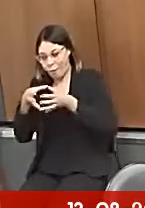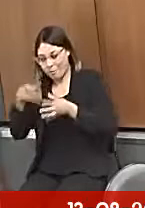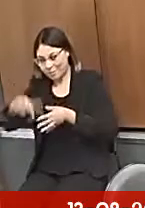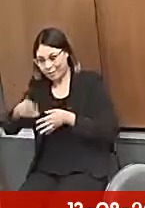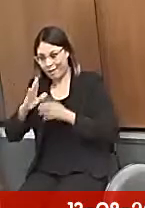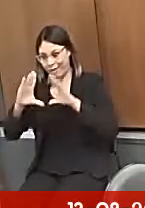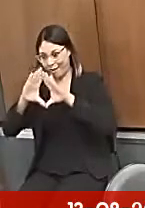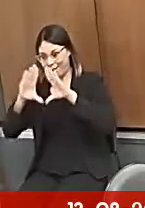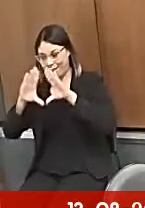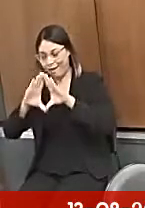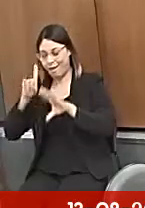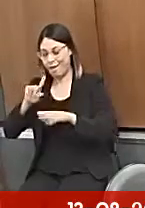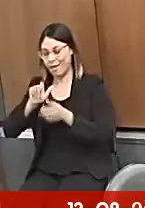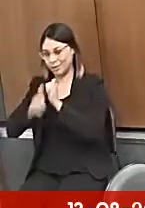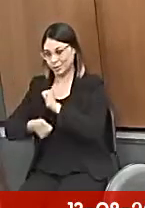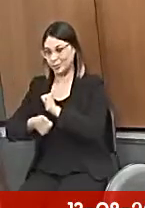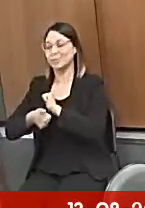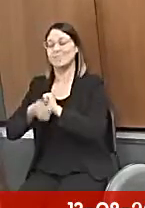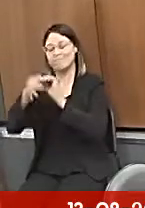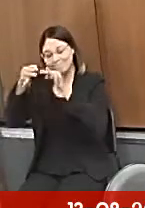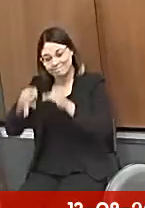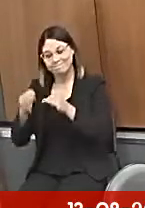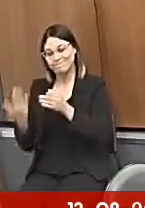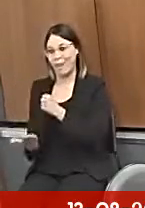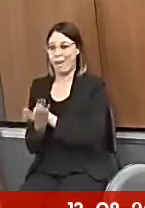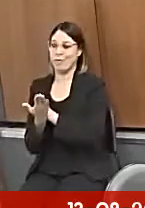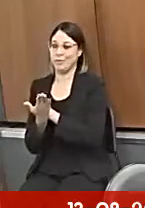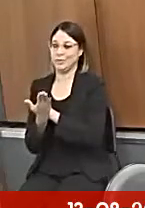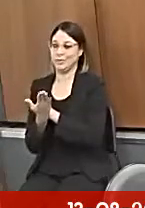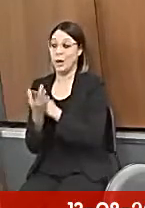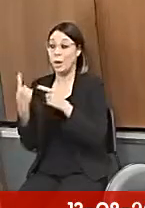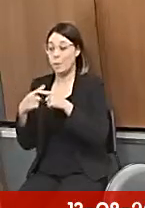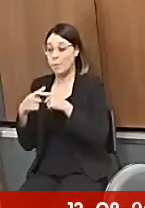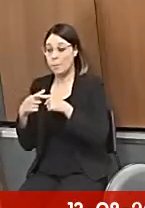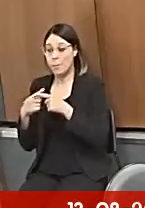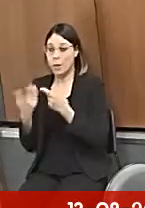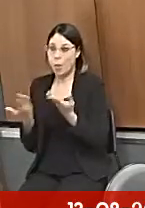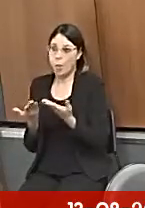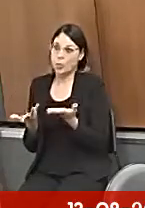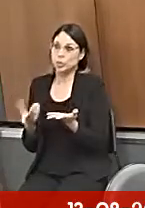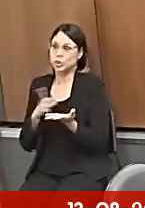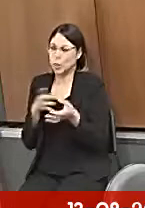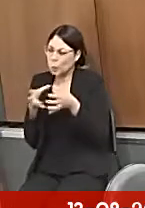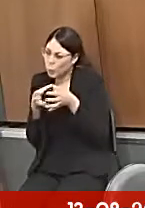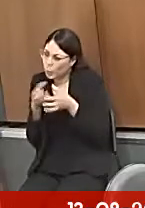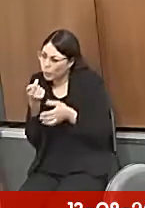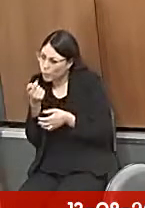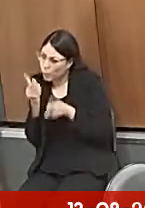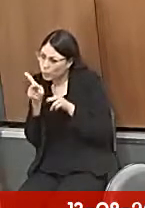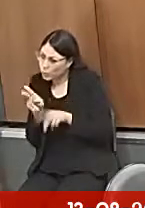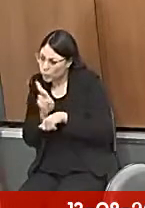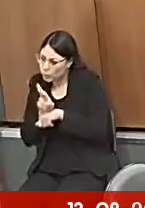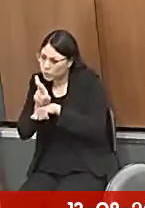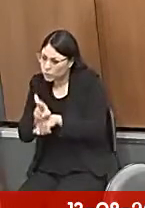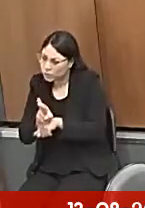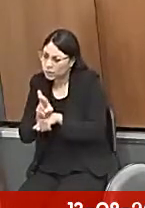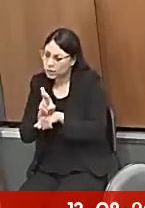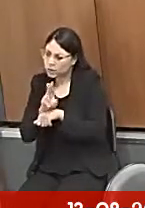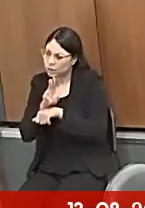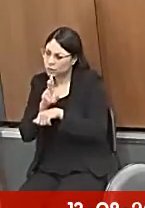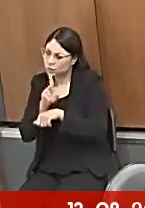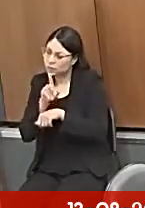casa que com certeza vai nos ajudar muito porque da mesma forma que a gente tem hoje um grupo pequeno representando o país em minas